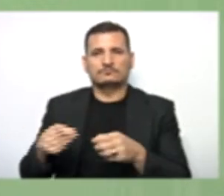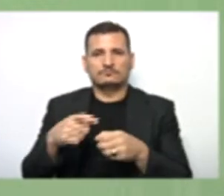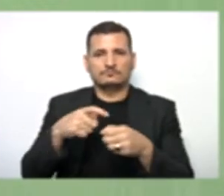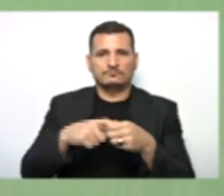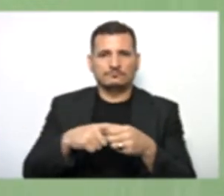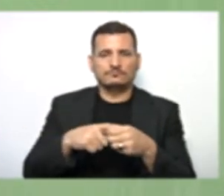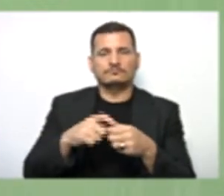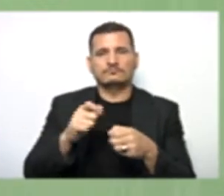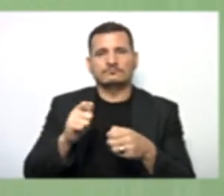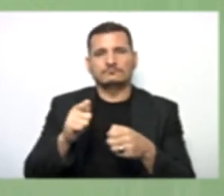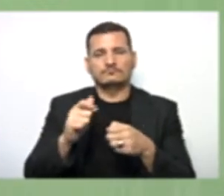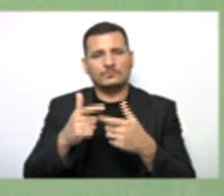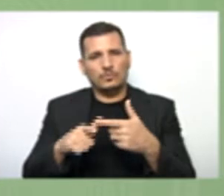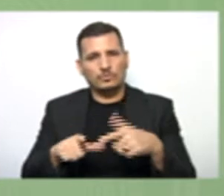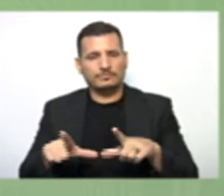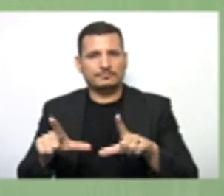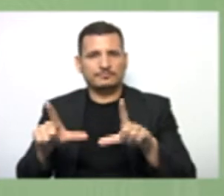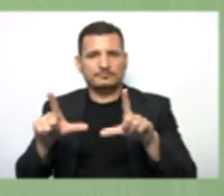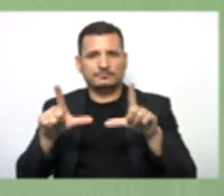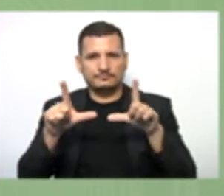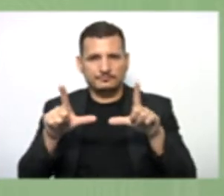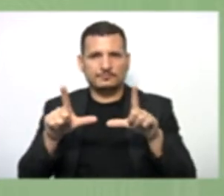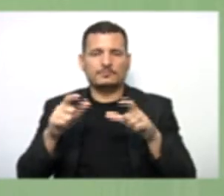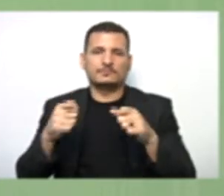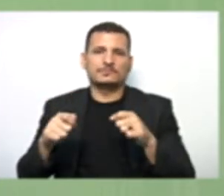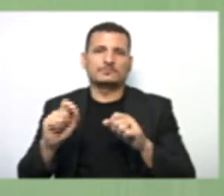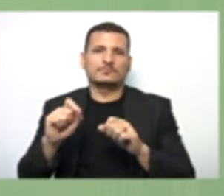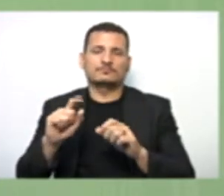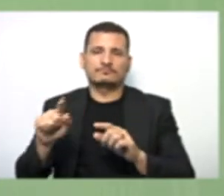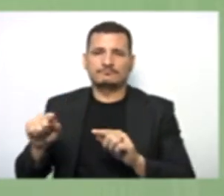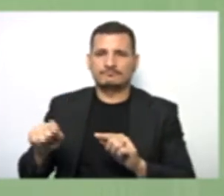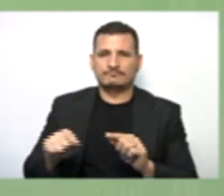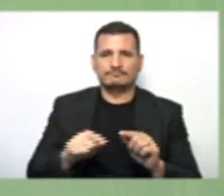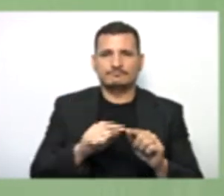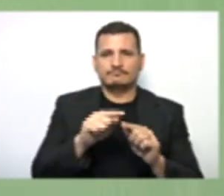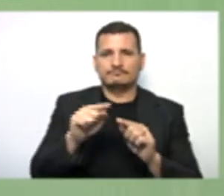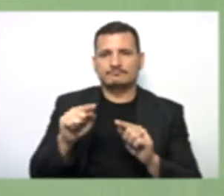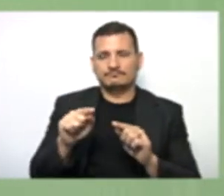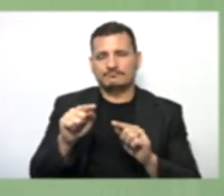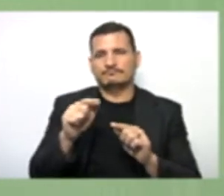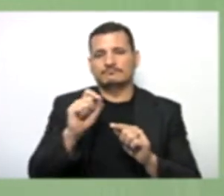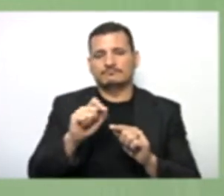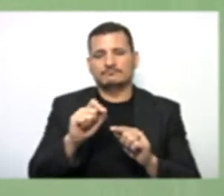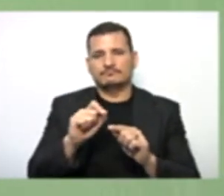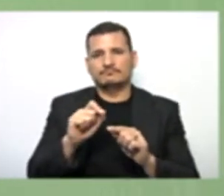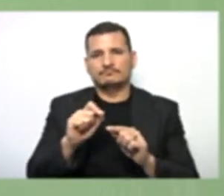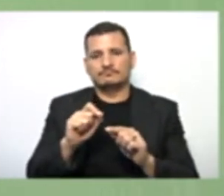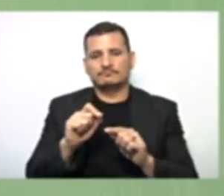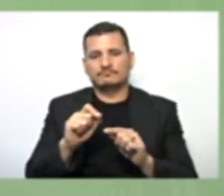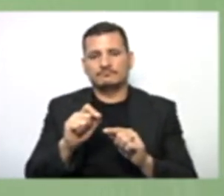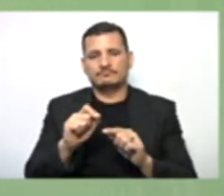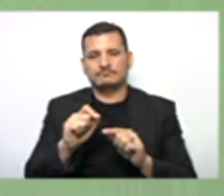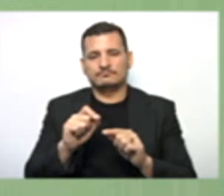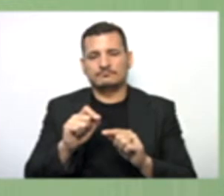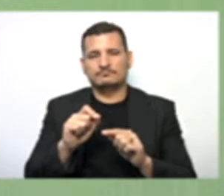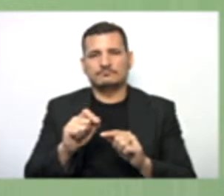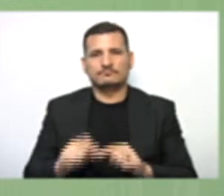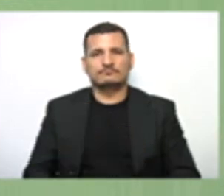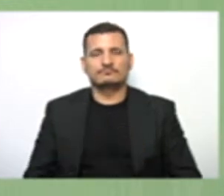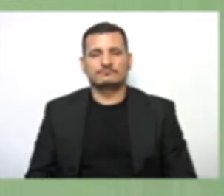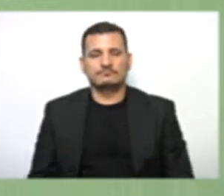ser executado. Para isso, ele tem que novamente ir para a fila de instruções que vão entrar no processador.